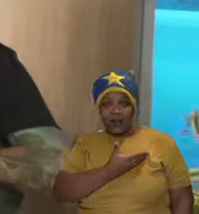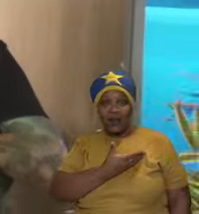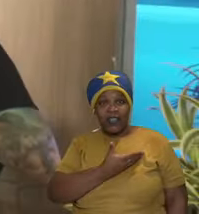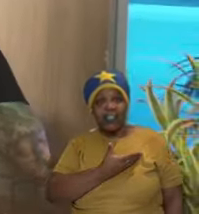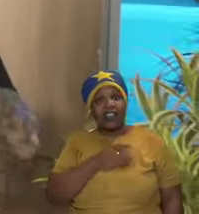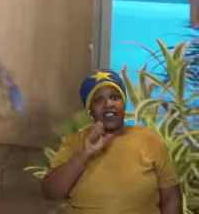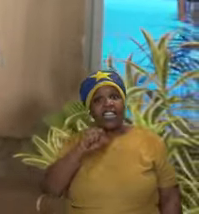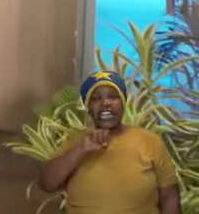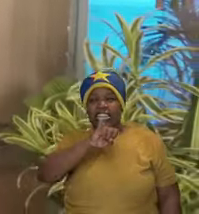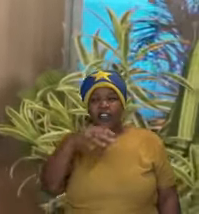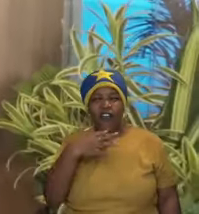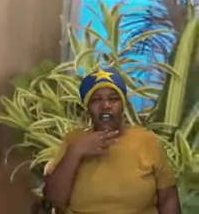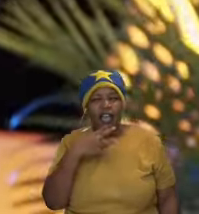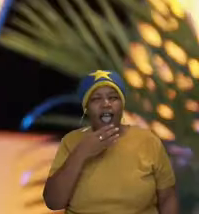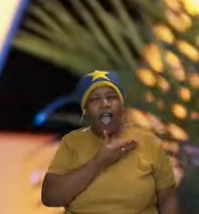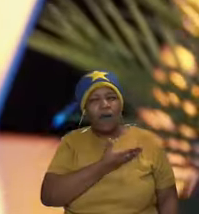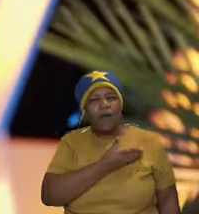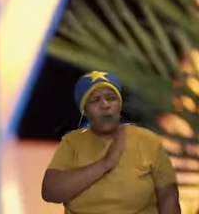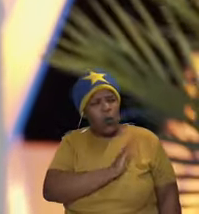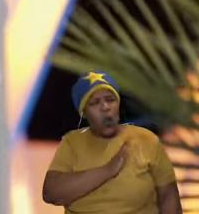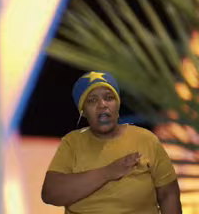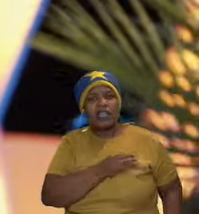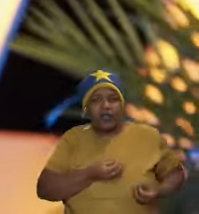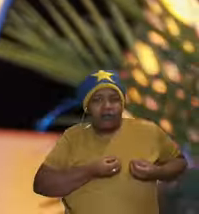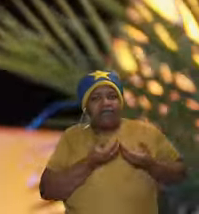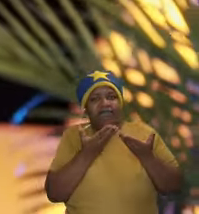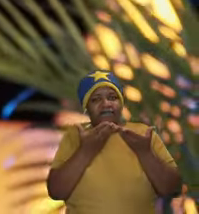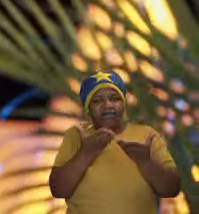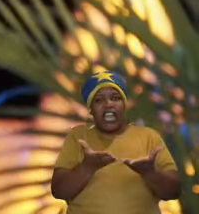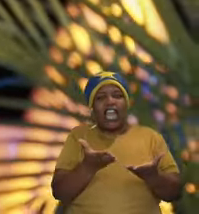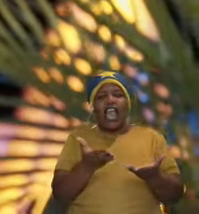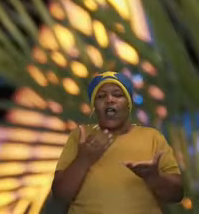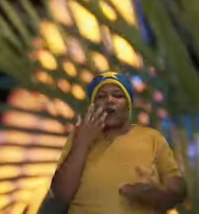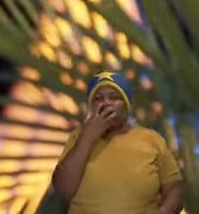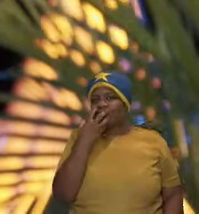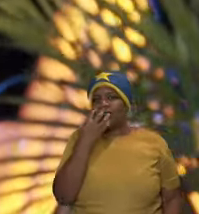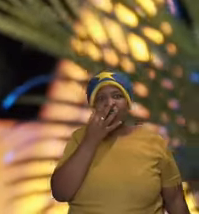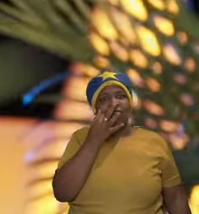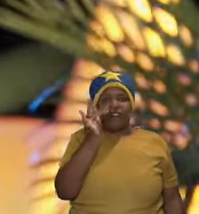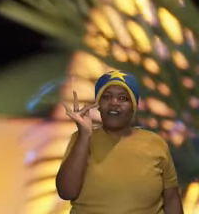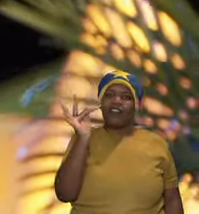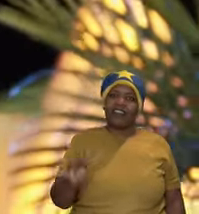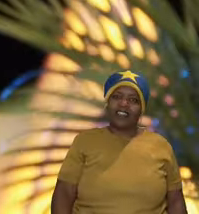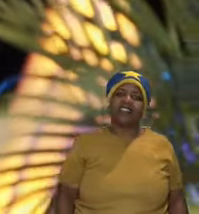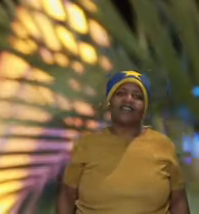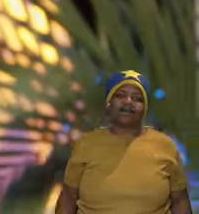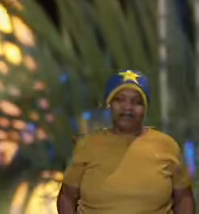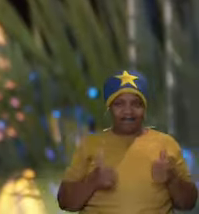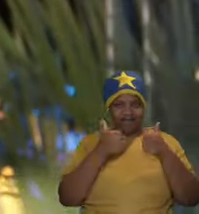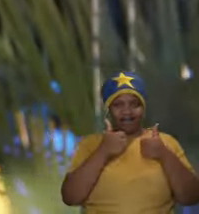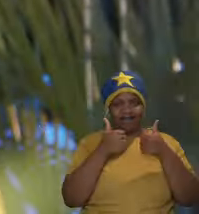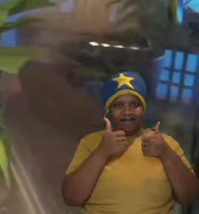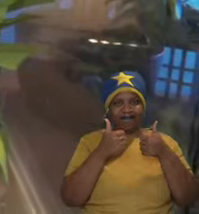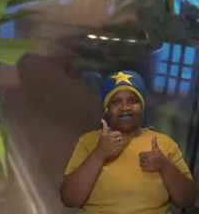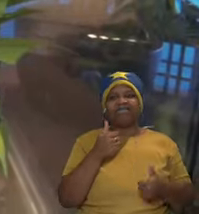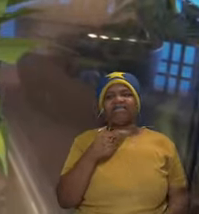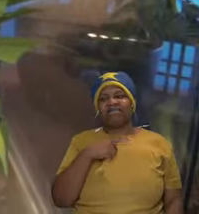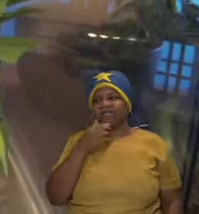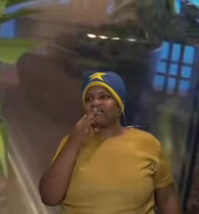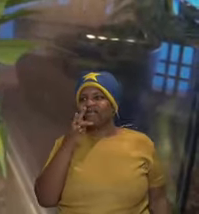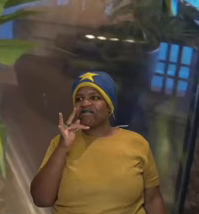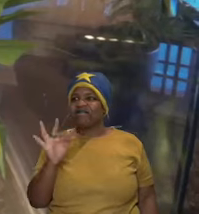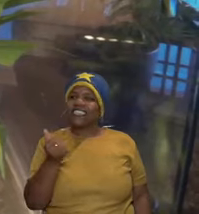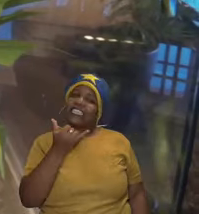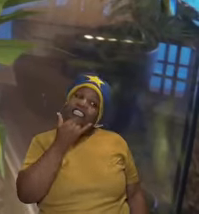Rapaziada que tem aquele amigo do coração aí, dedica essa música aí pra ele, que essa música é muito foda. Pô, valeu. Beleza? Essa é foda, hein, Lu?